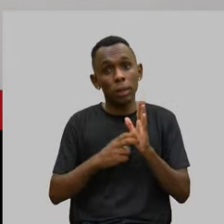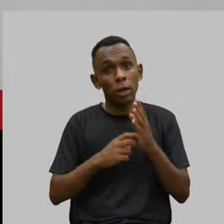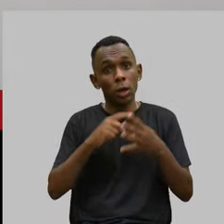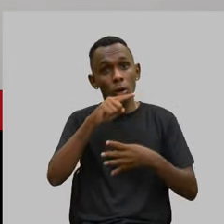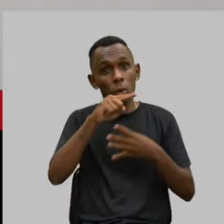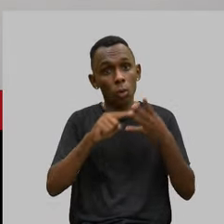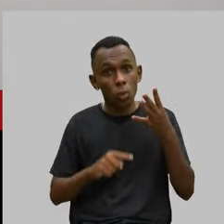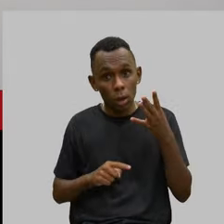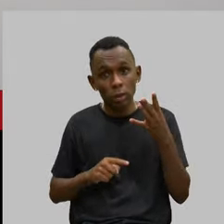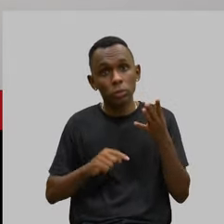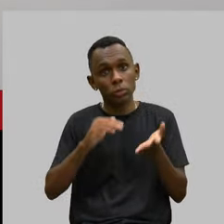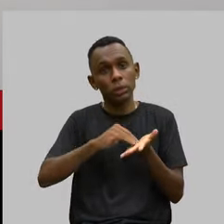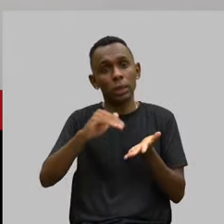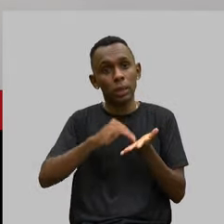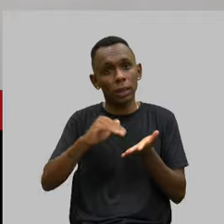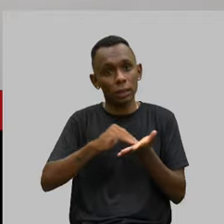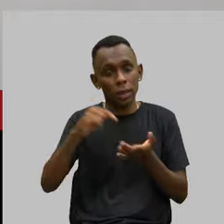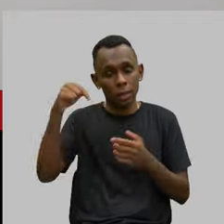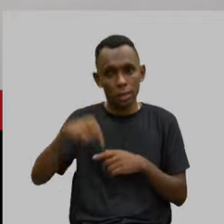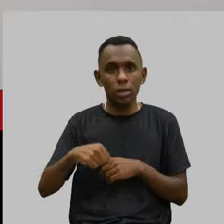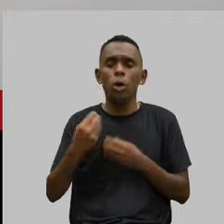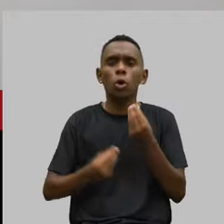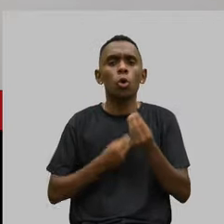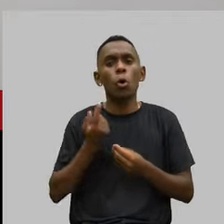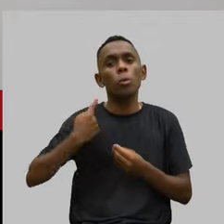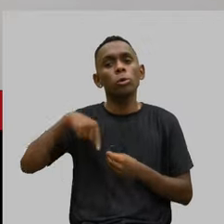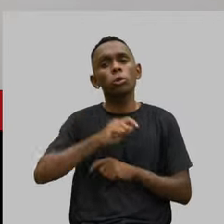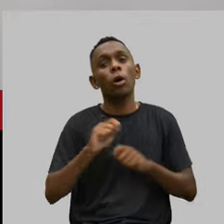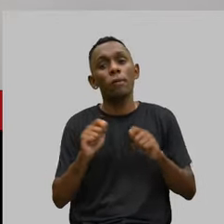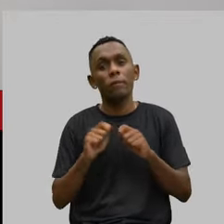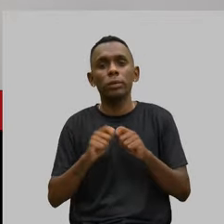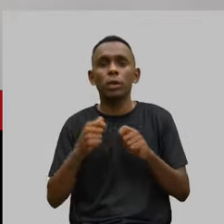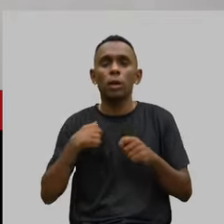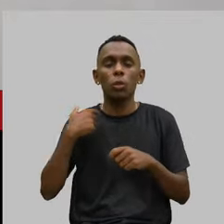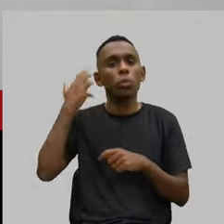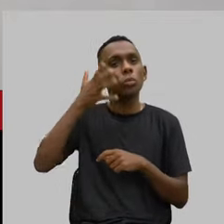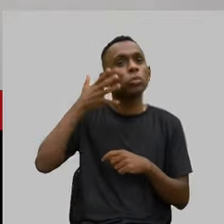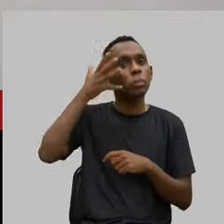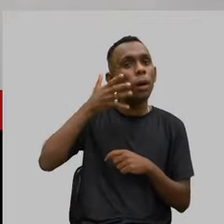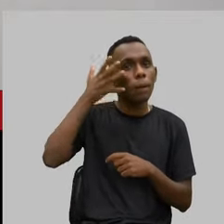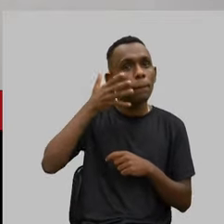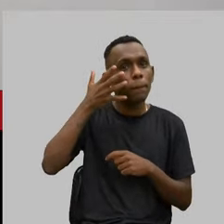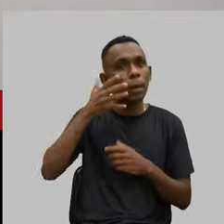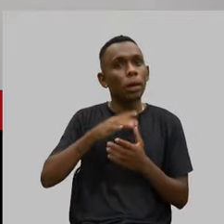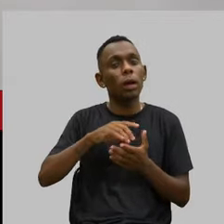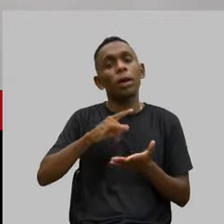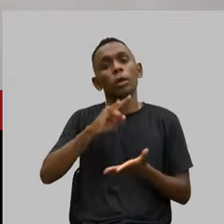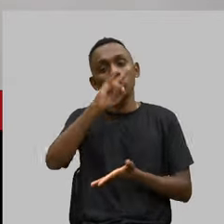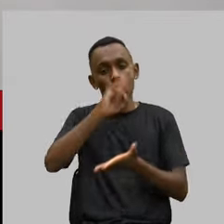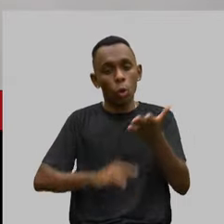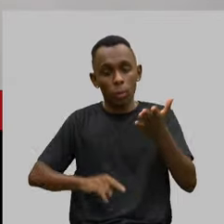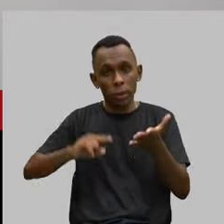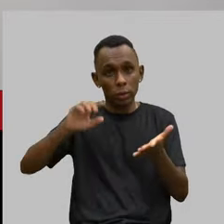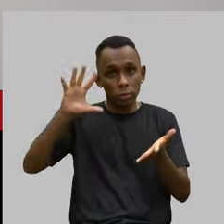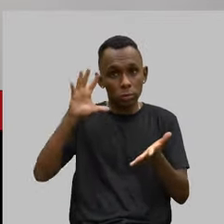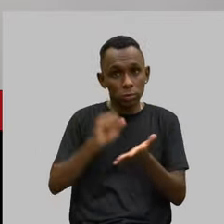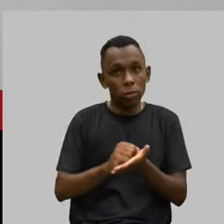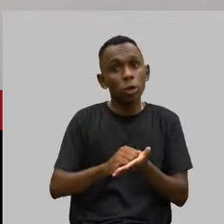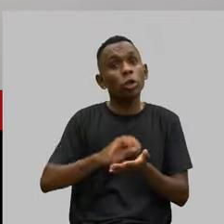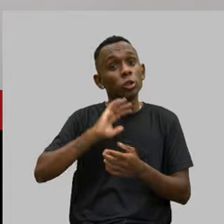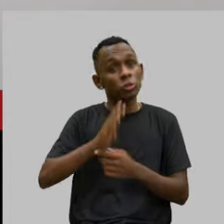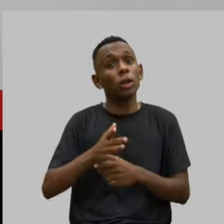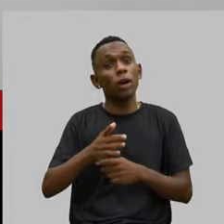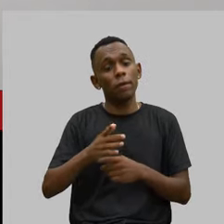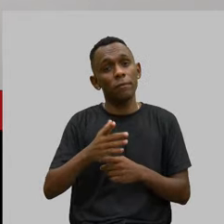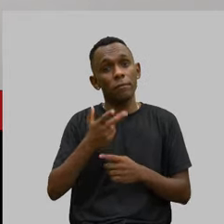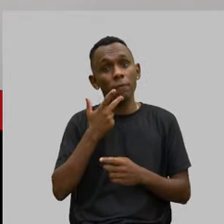nesta mesa como é que nós fazemos e o que eu falo aqui estará documentado que eu já pedi a minha assessora que